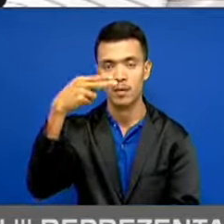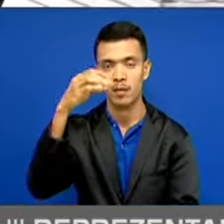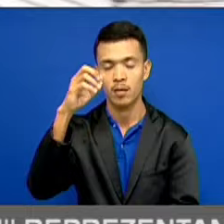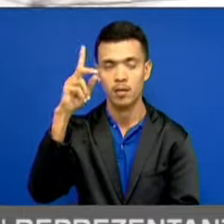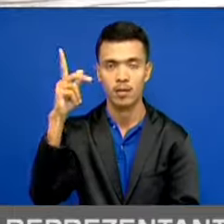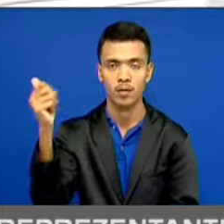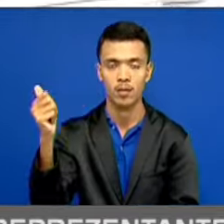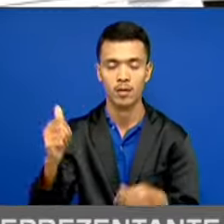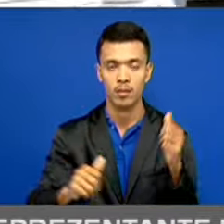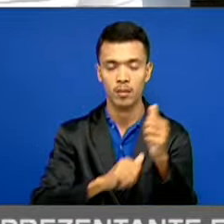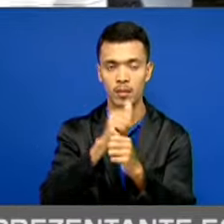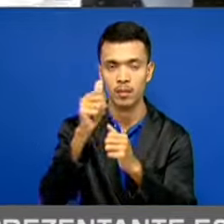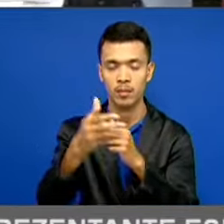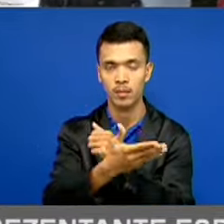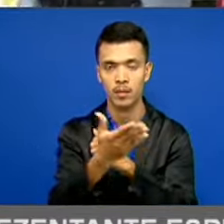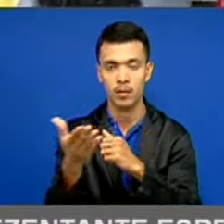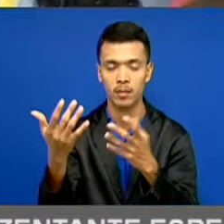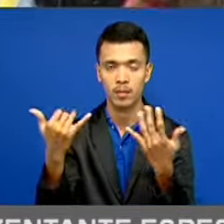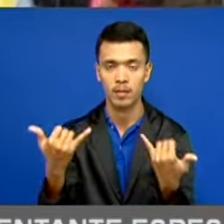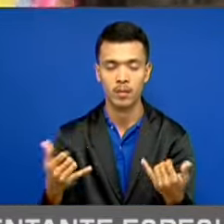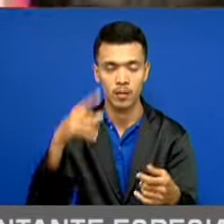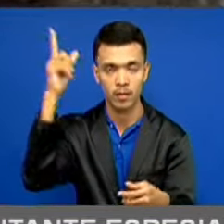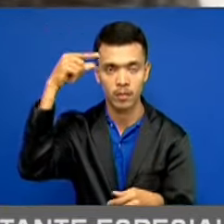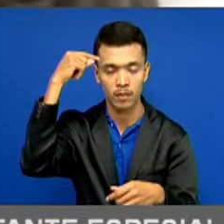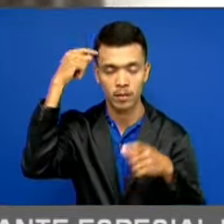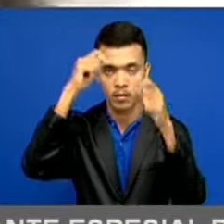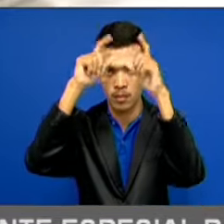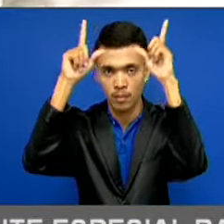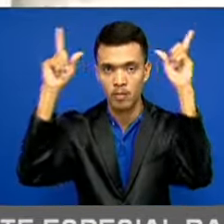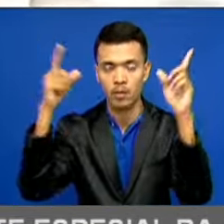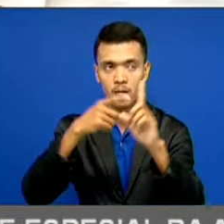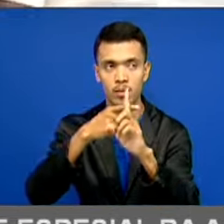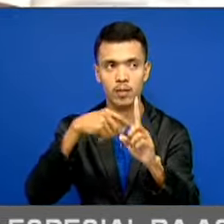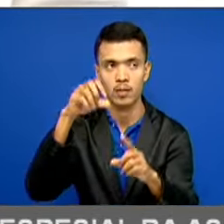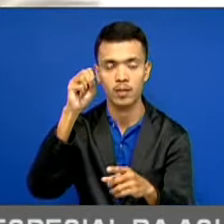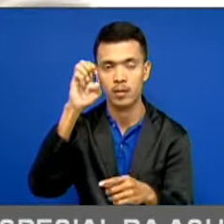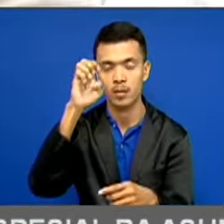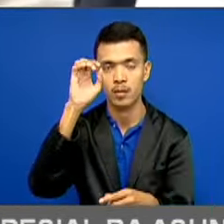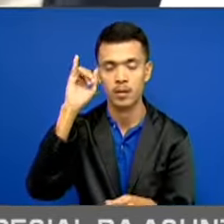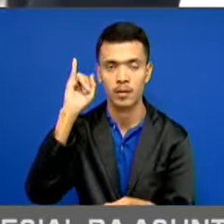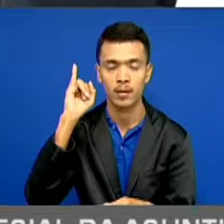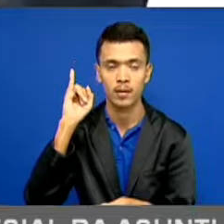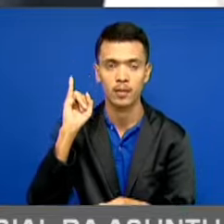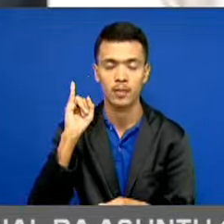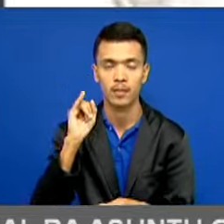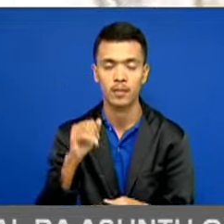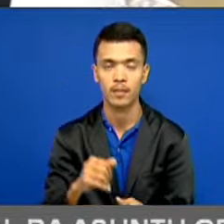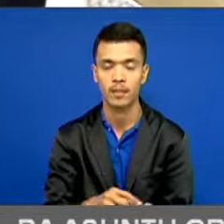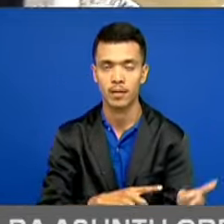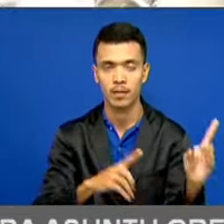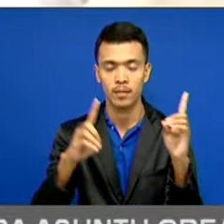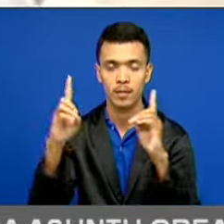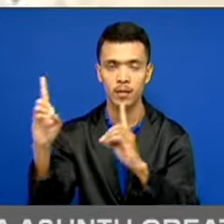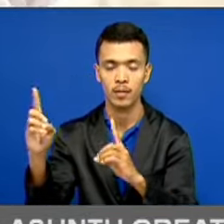Conabá, o governo do Timor-Leste, de Rússia, secretária de Estado Igualdade e Inclusão,